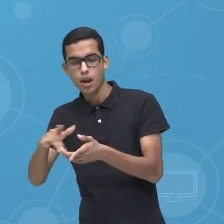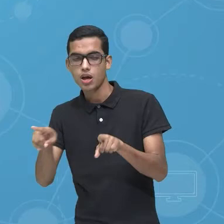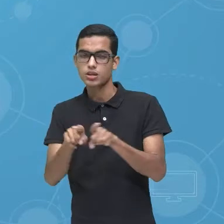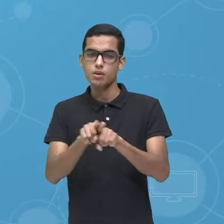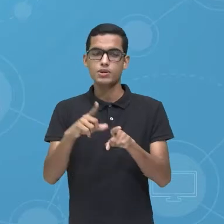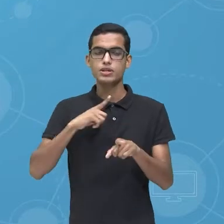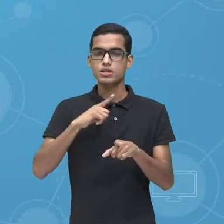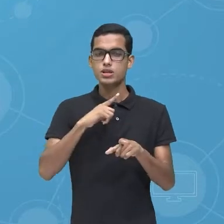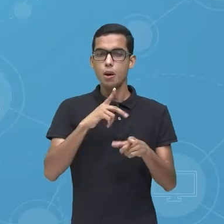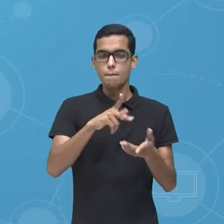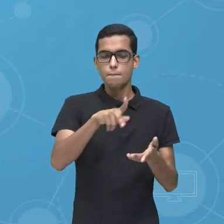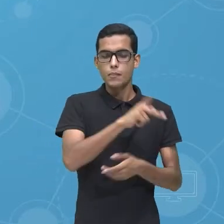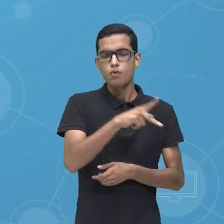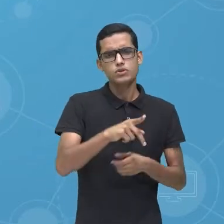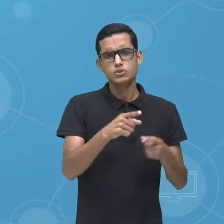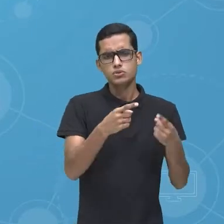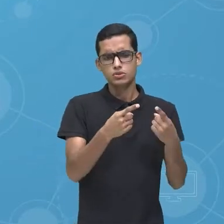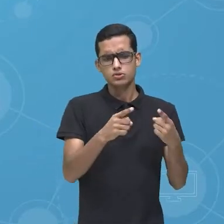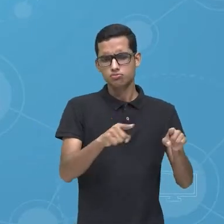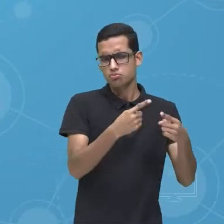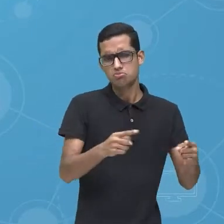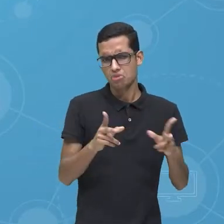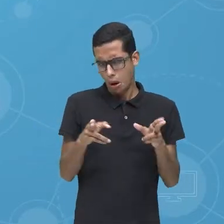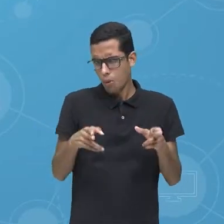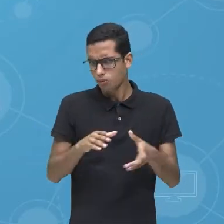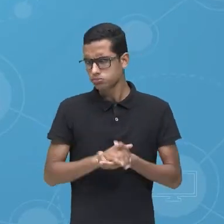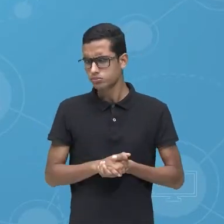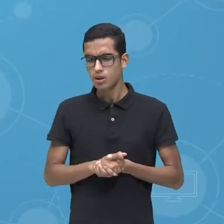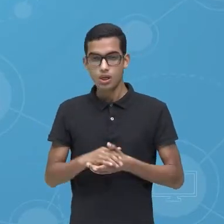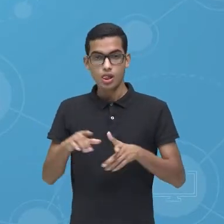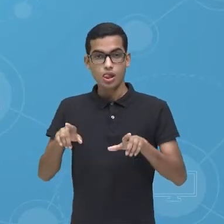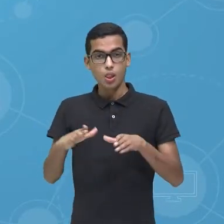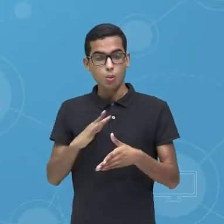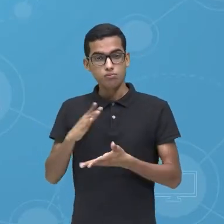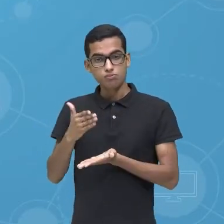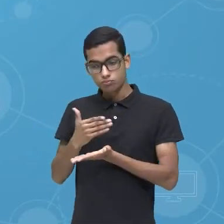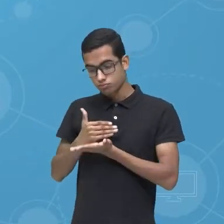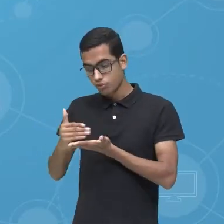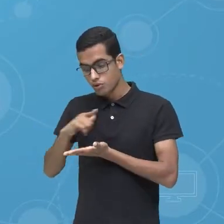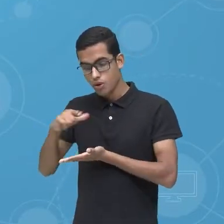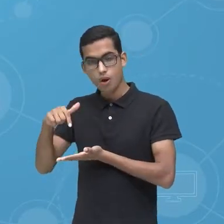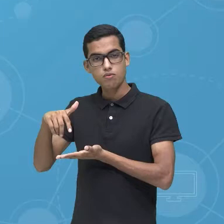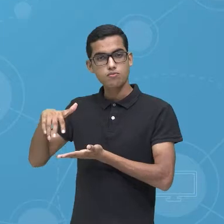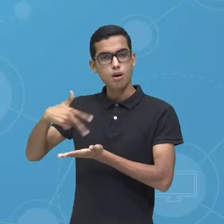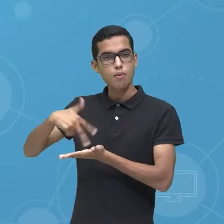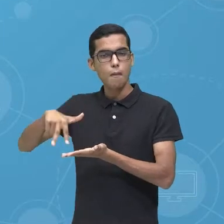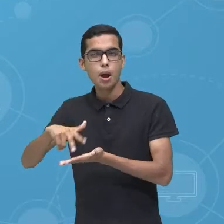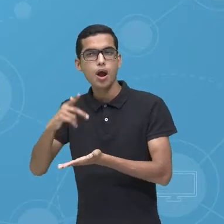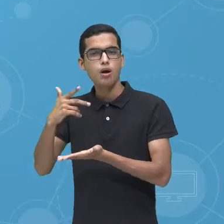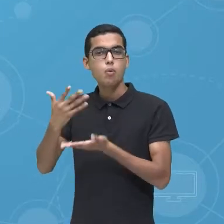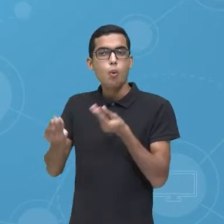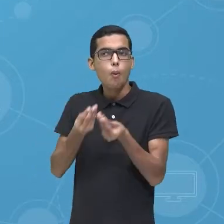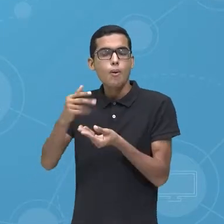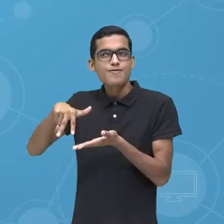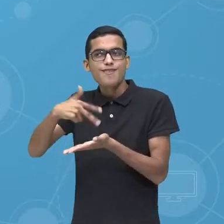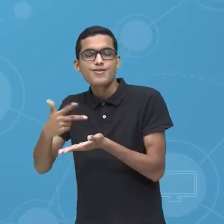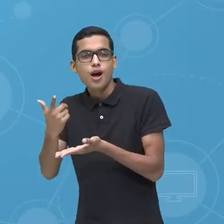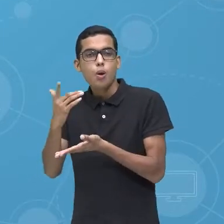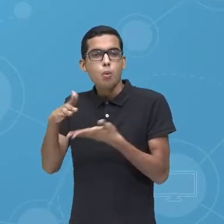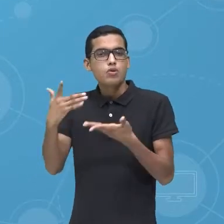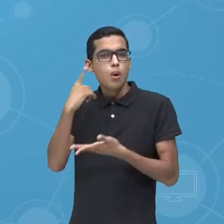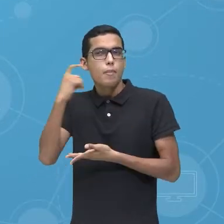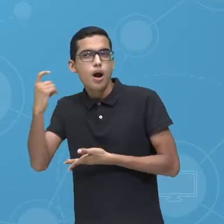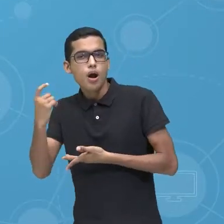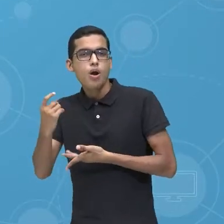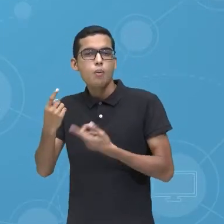eles estudavam como eles iriam dançar a partir do momento que tocasse uma determinada música. Por exemplo,